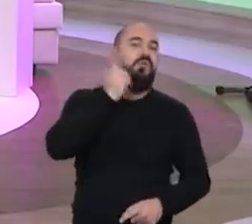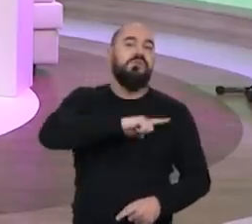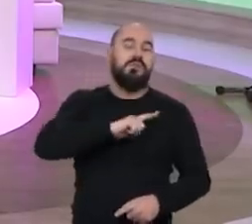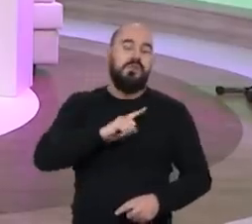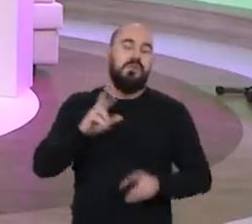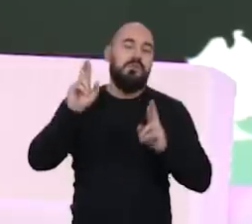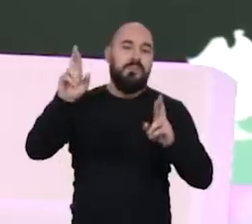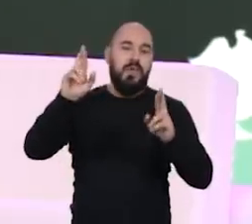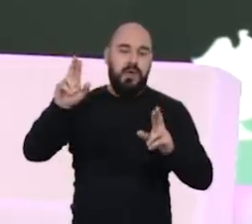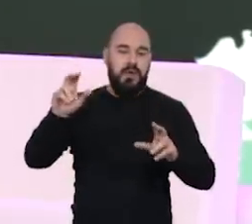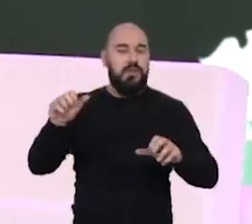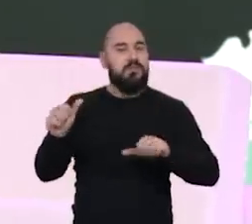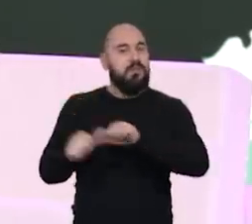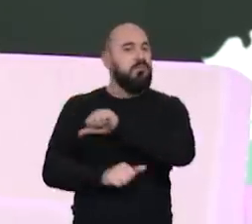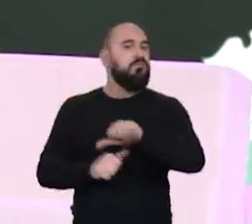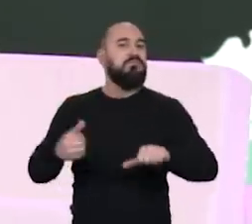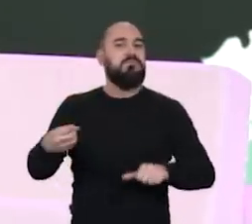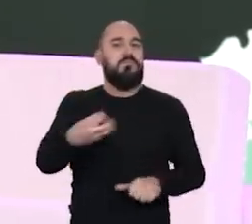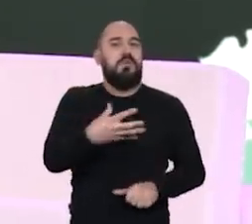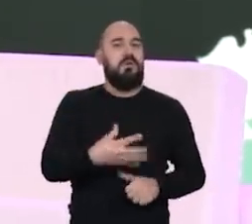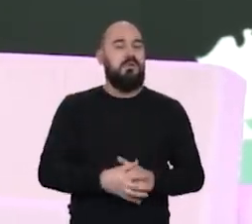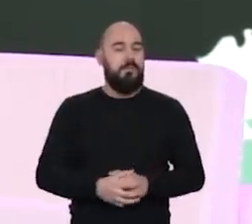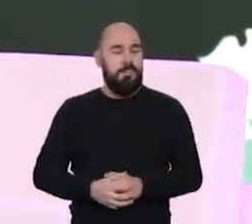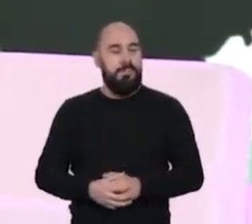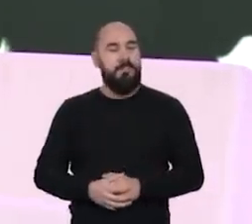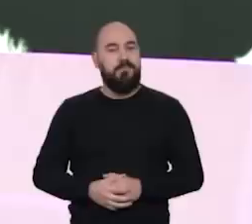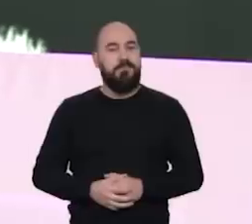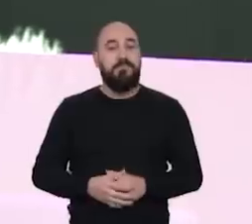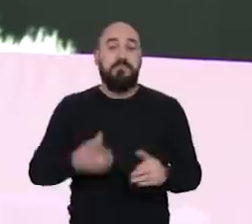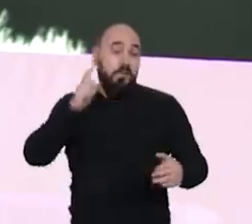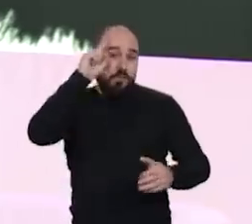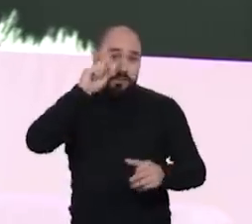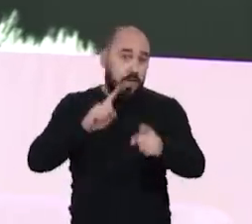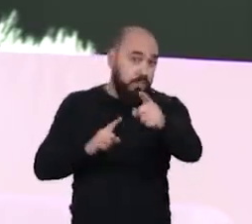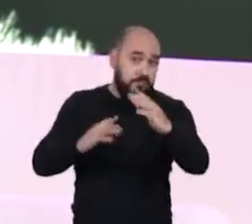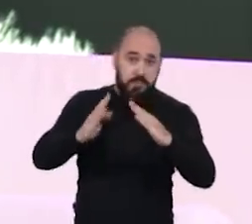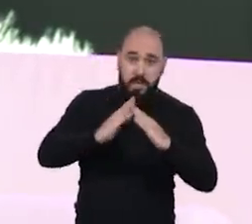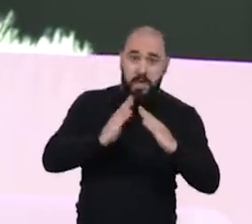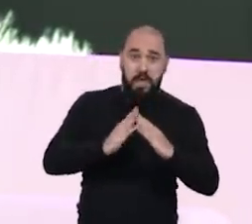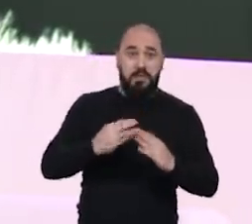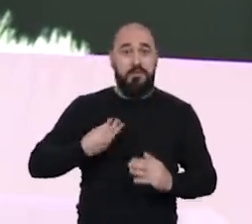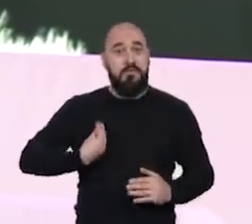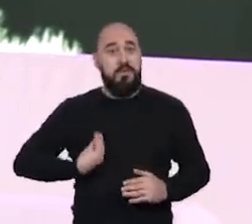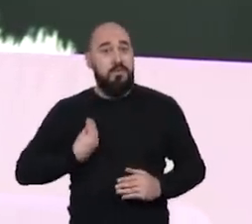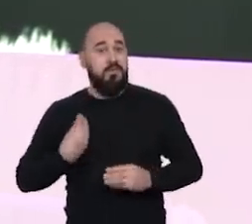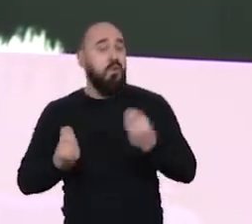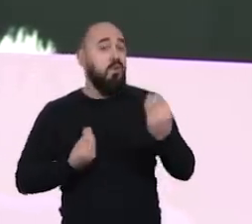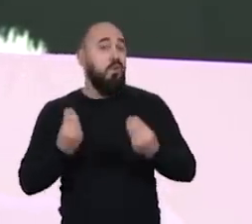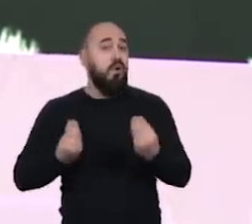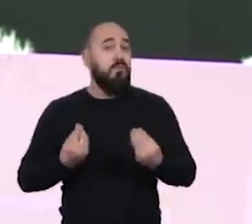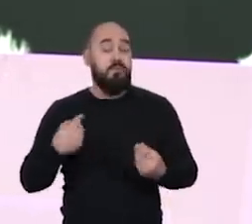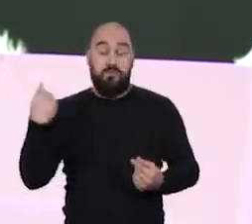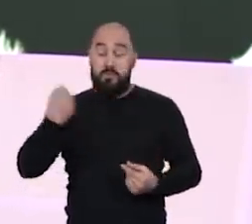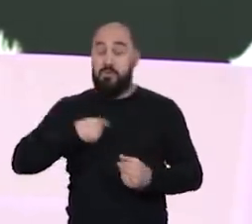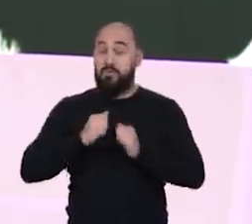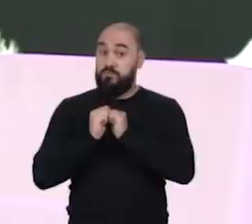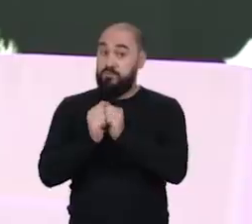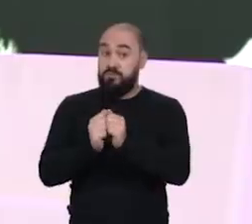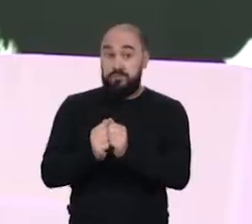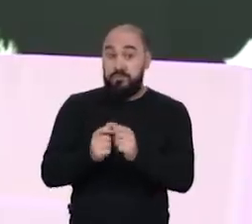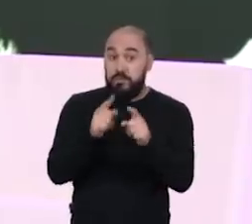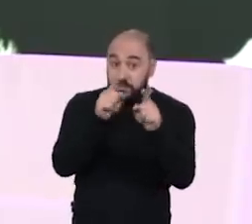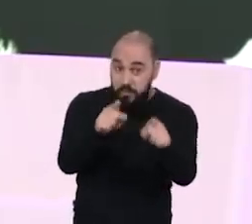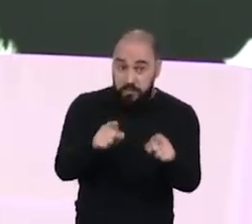esperança. E se alguma coisa aí na sua casa, na sua vida, anda meio fora de lugar, estamos aqui por você. E é por isso que você